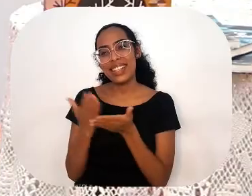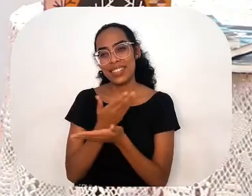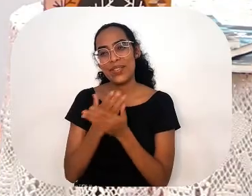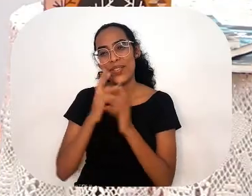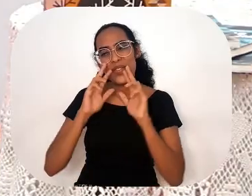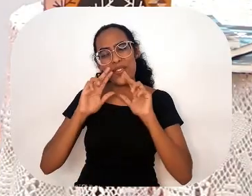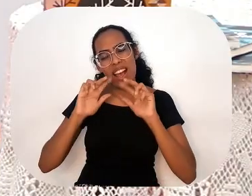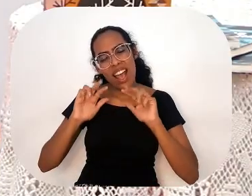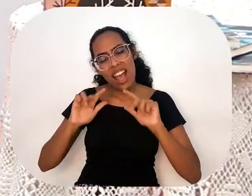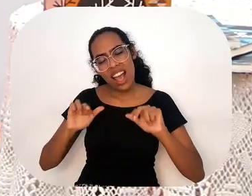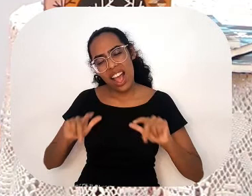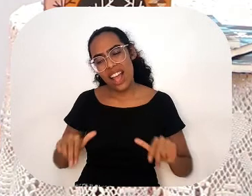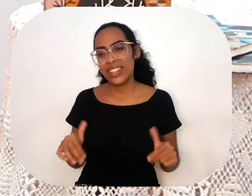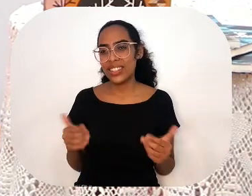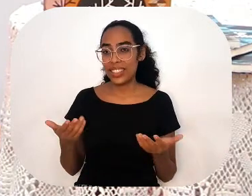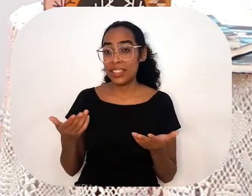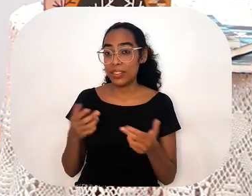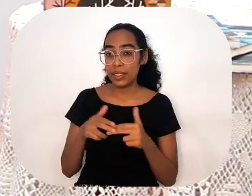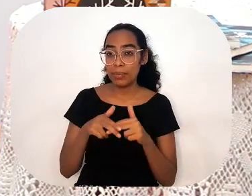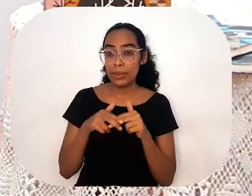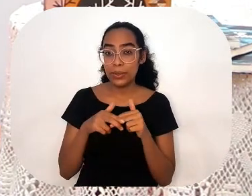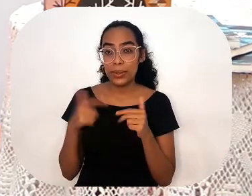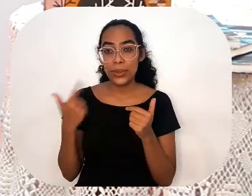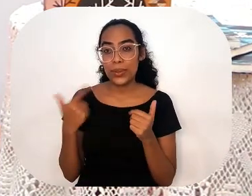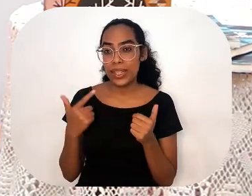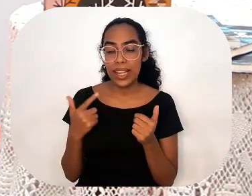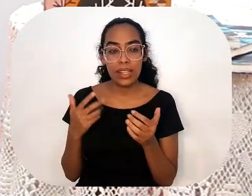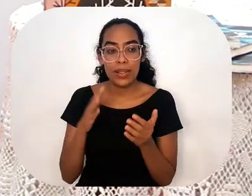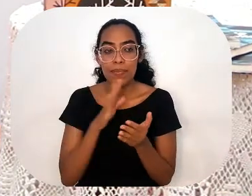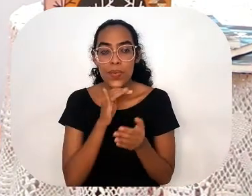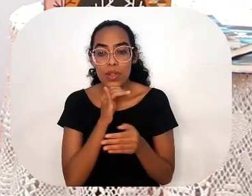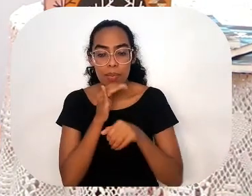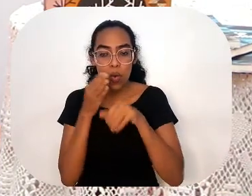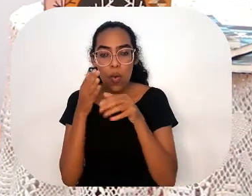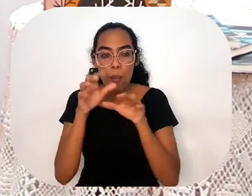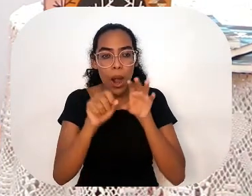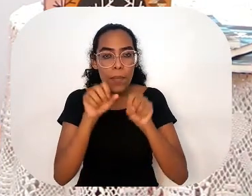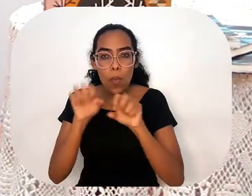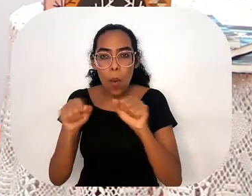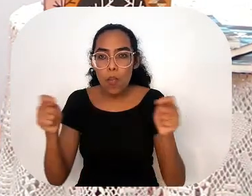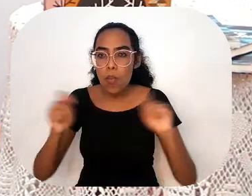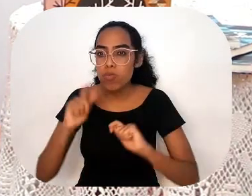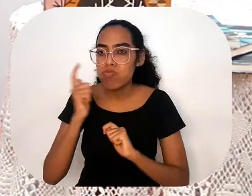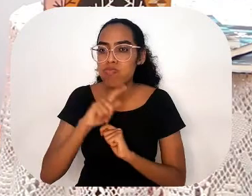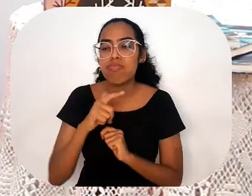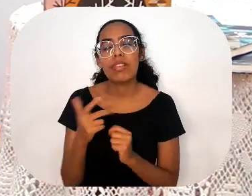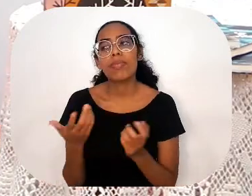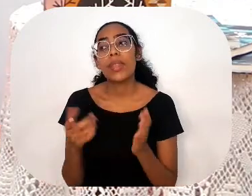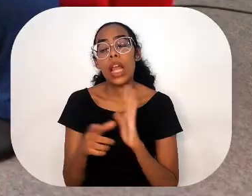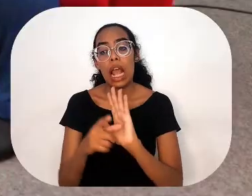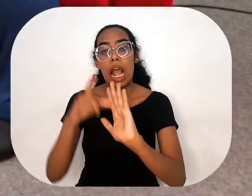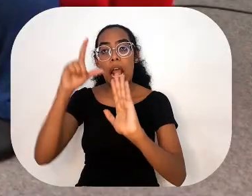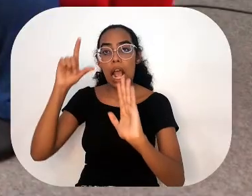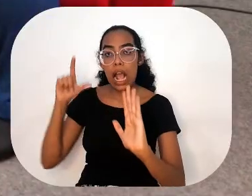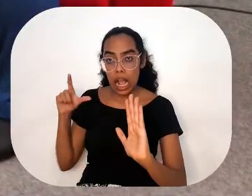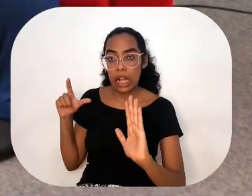essas esses livros todos aí inscritos né e as pessoas não teriam acesso também a Tais livros até porque antes de descerem